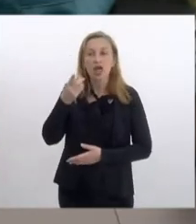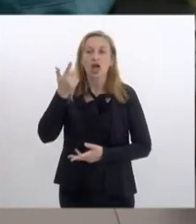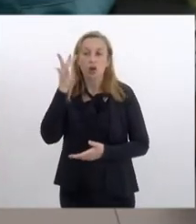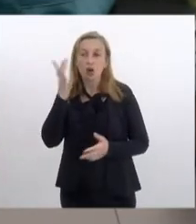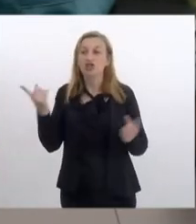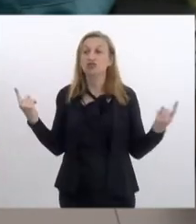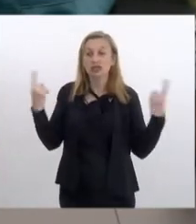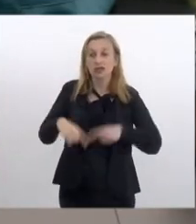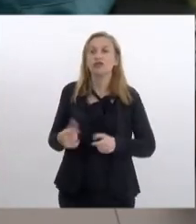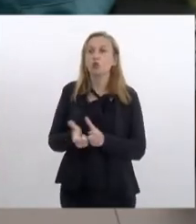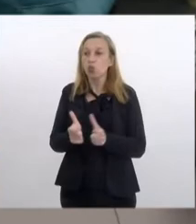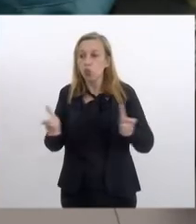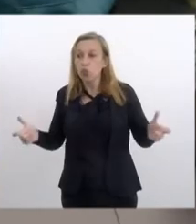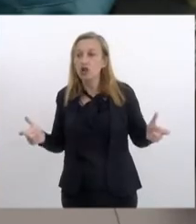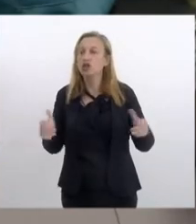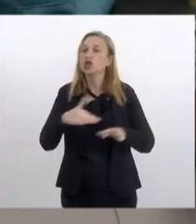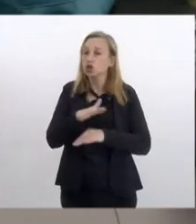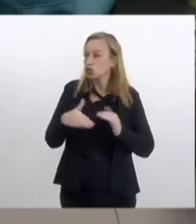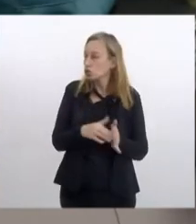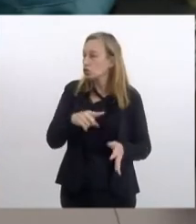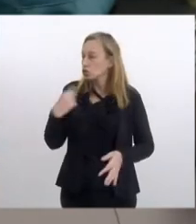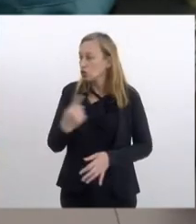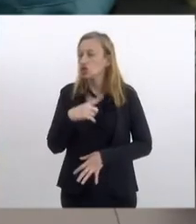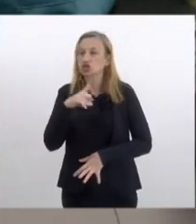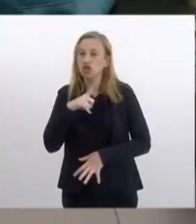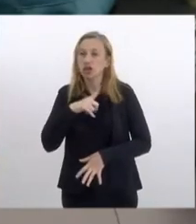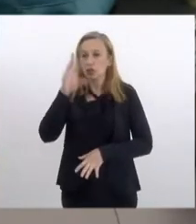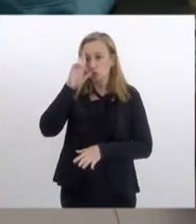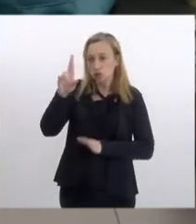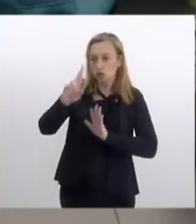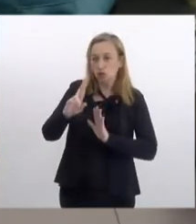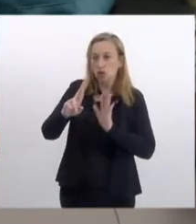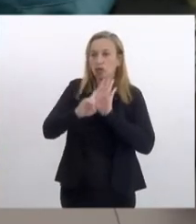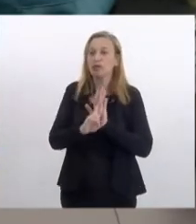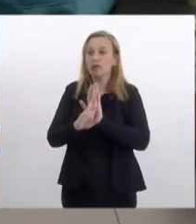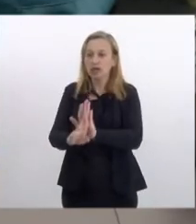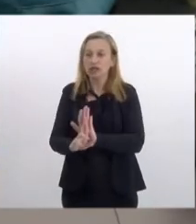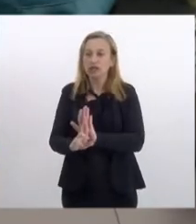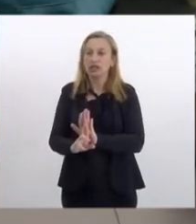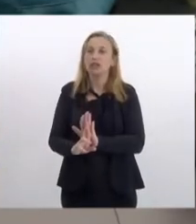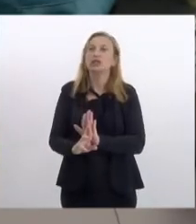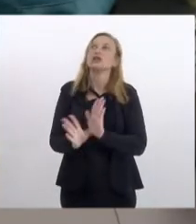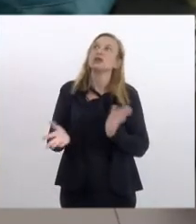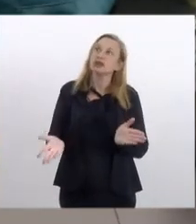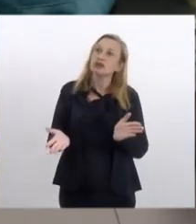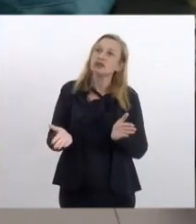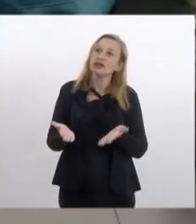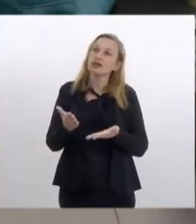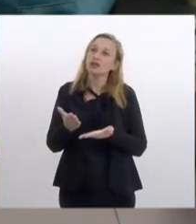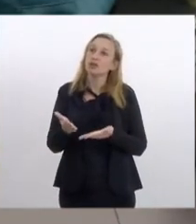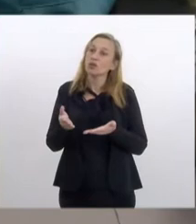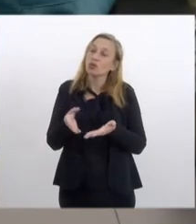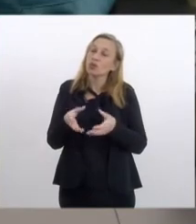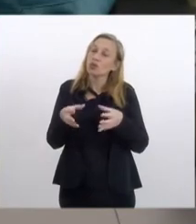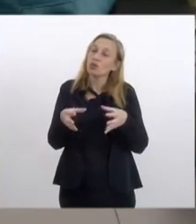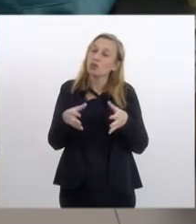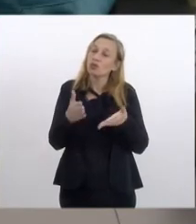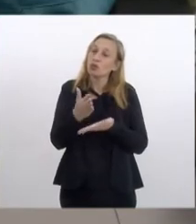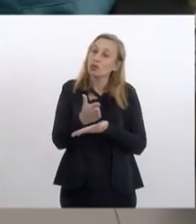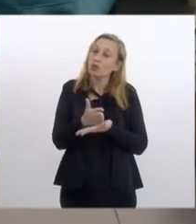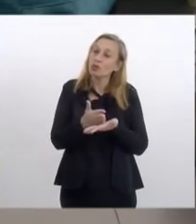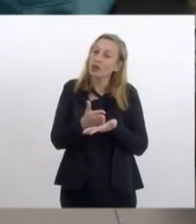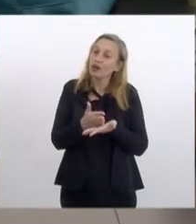muito grande, né, que todos nós temos, e o senhor como representante acaba ficando com a parte, né,